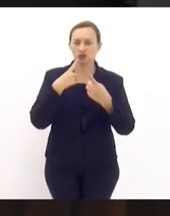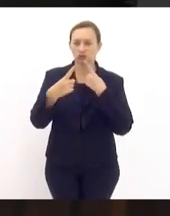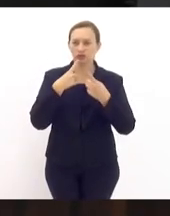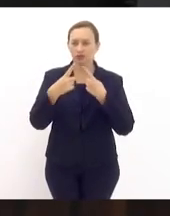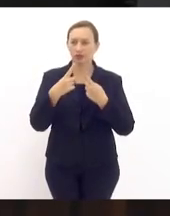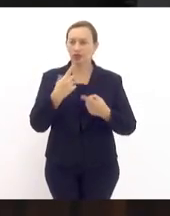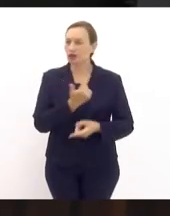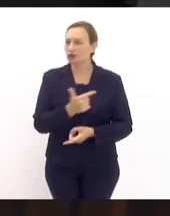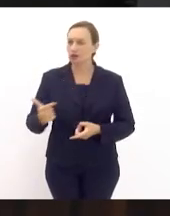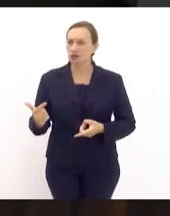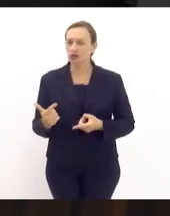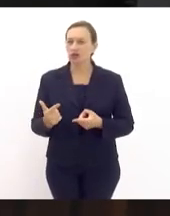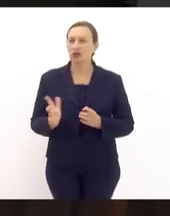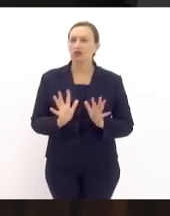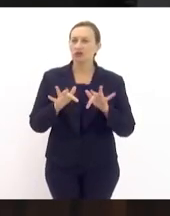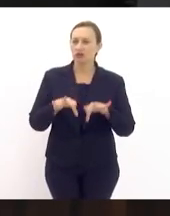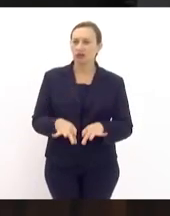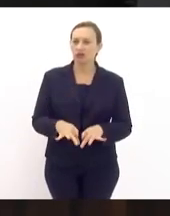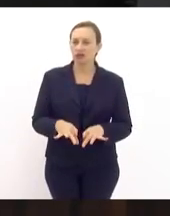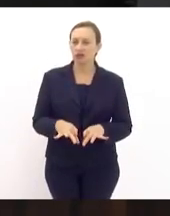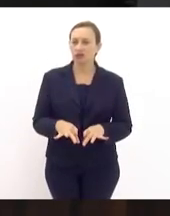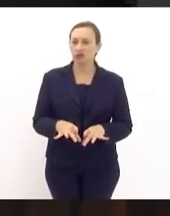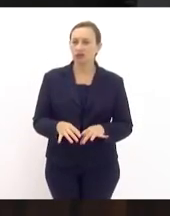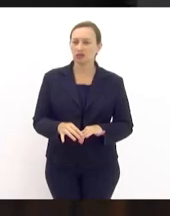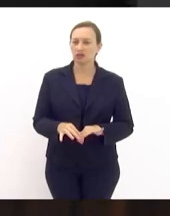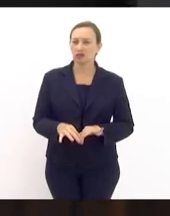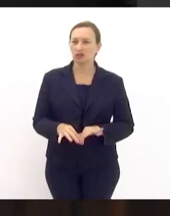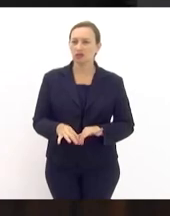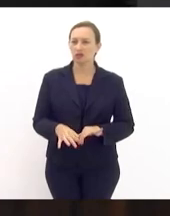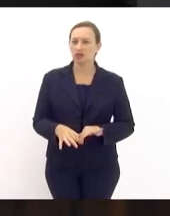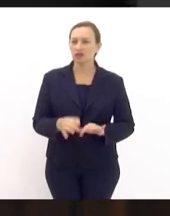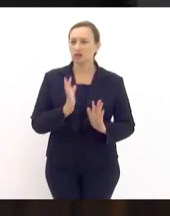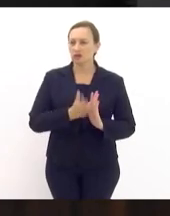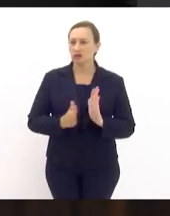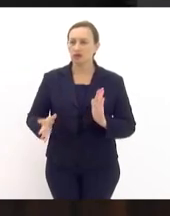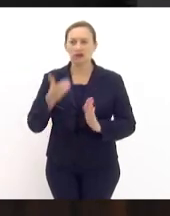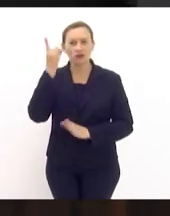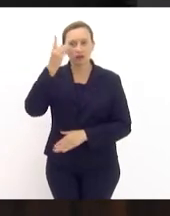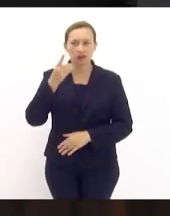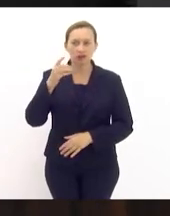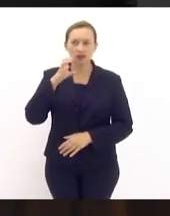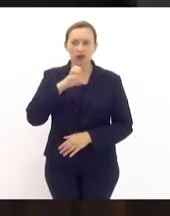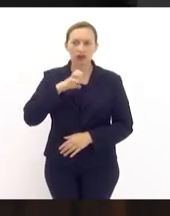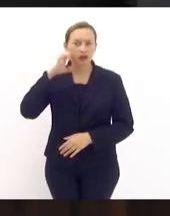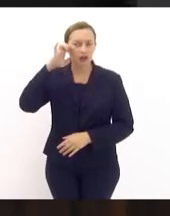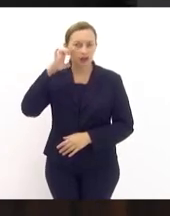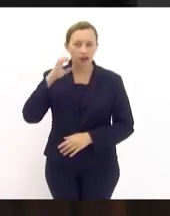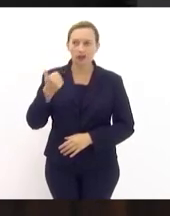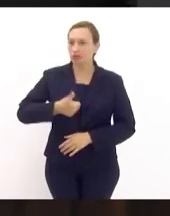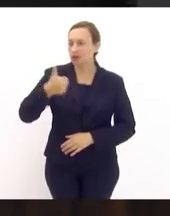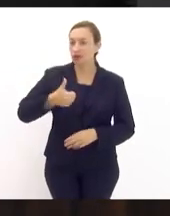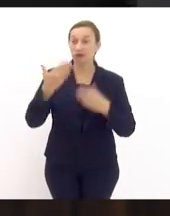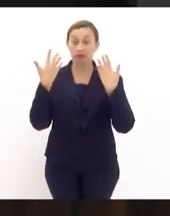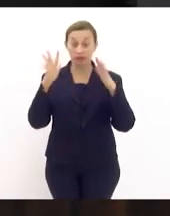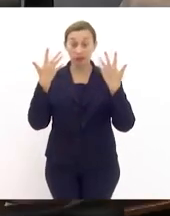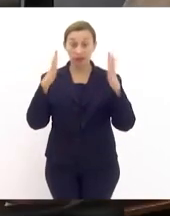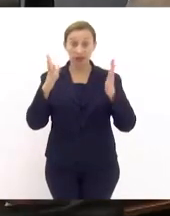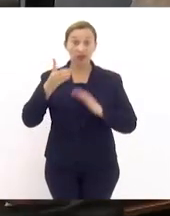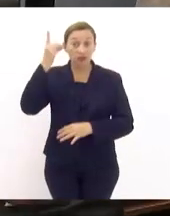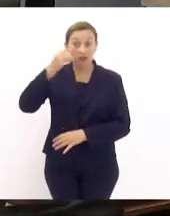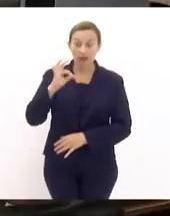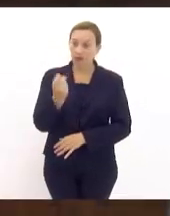Não havendo mais quem queira discutir. Pela ordem, deputada Élica. Eu queria primeiro parabenizar a Marta